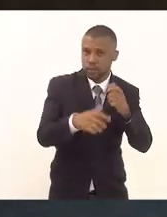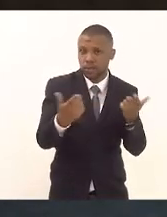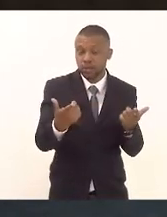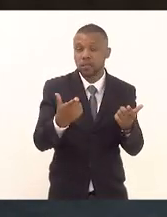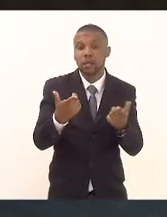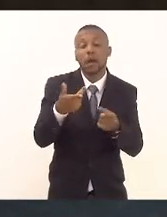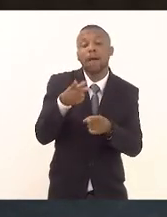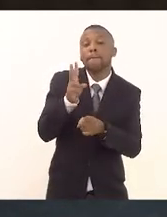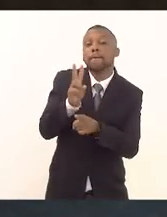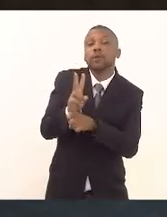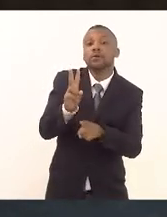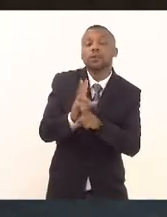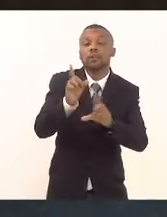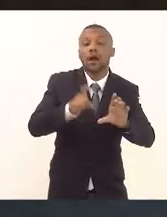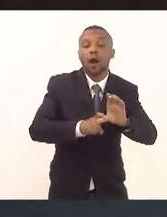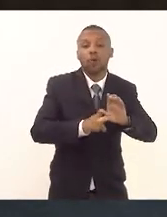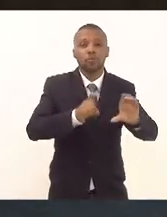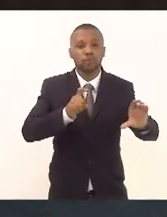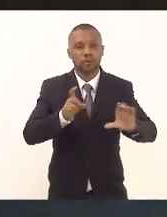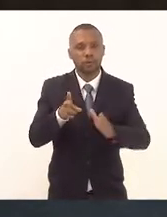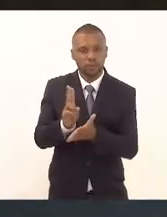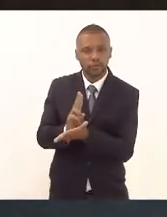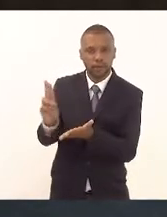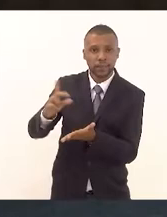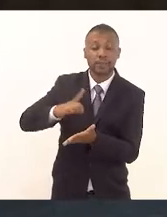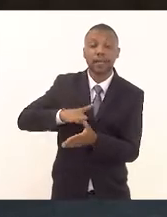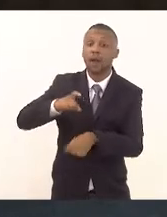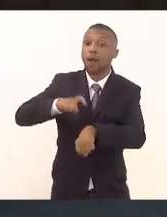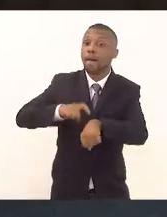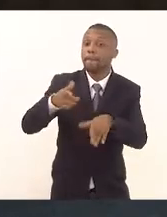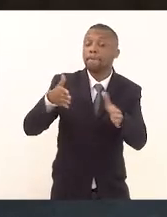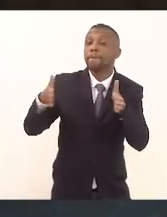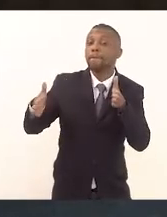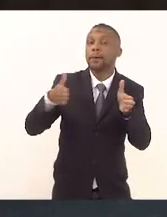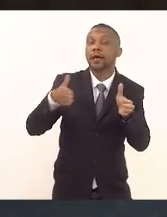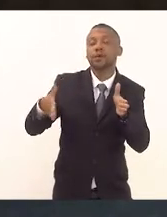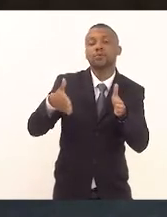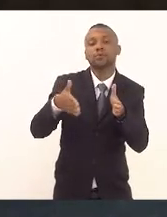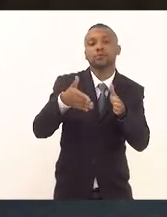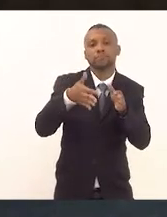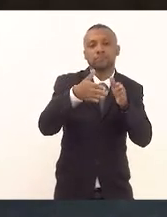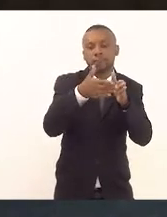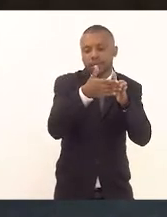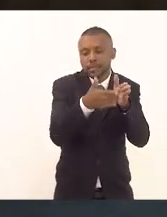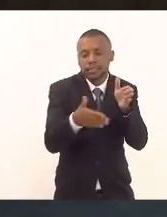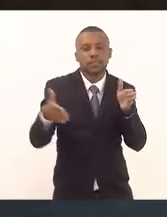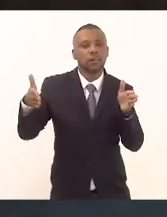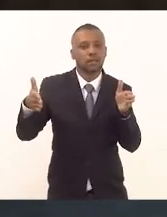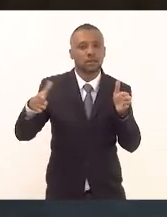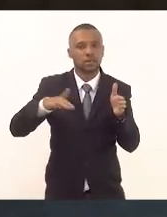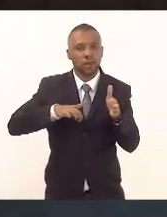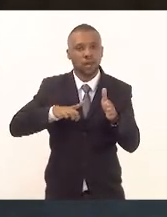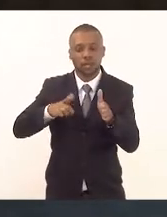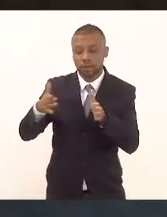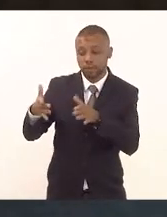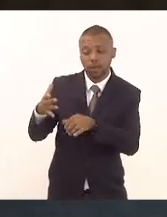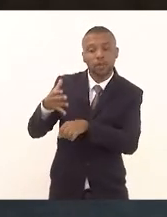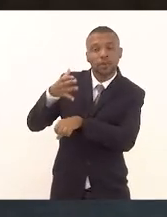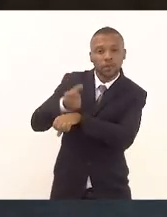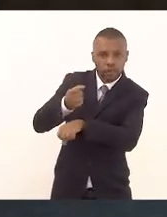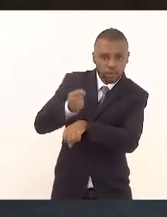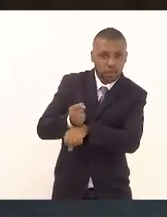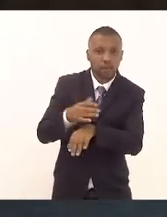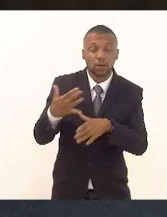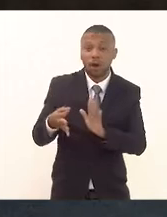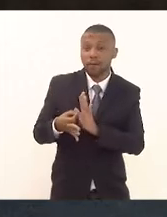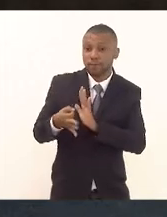autonomia universitária, se tenha um prazo mais extenso para esse processo de creditação. Então, o parecer da Comissão de